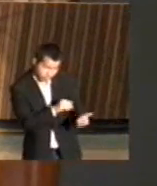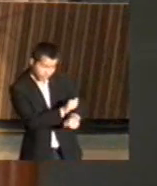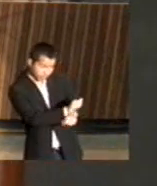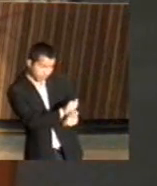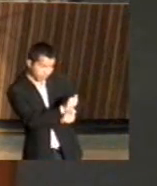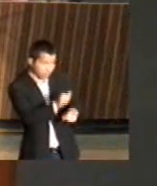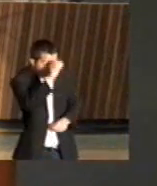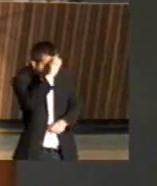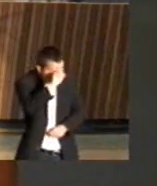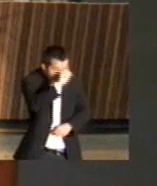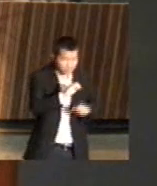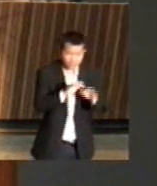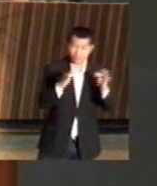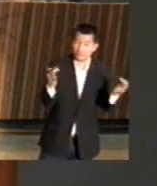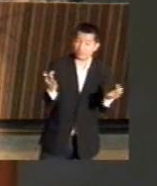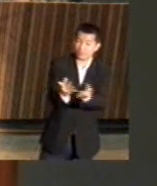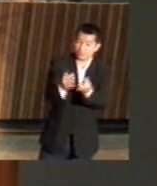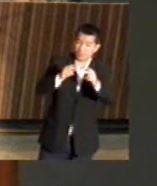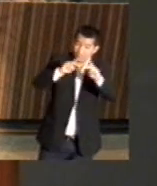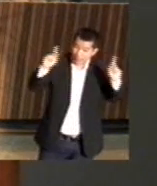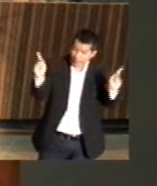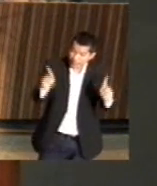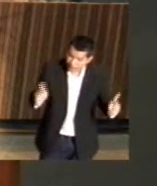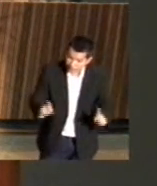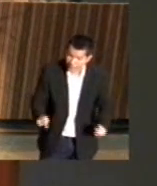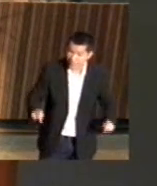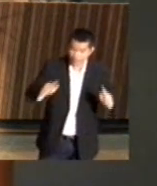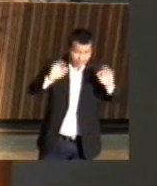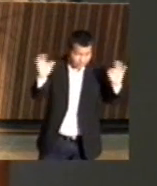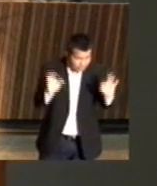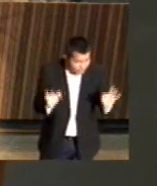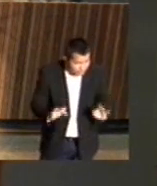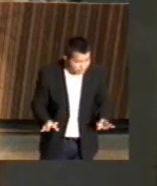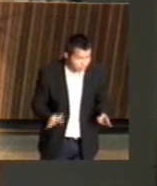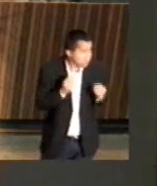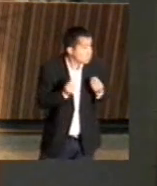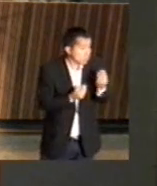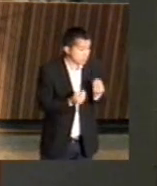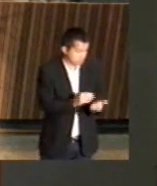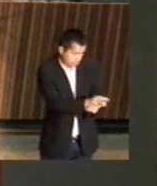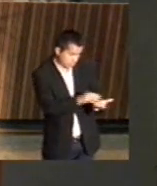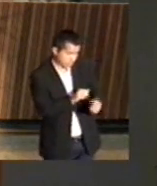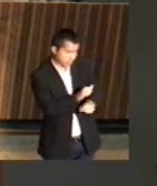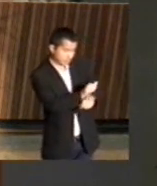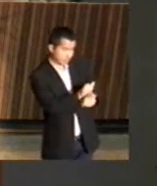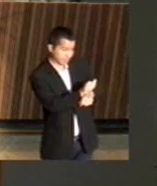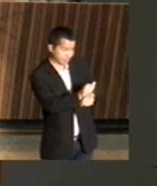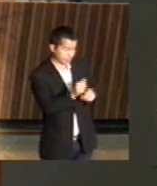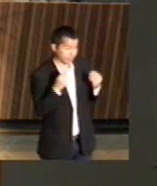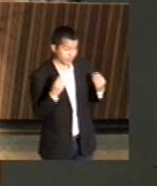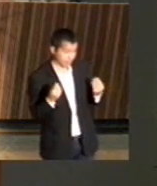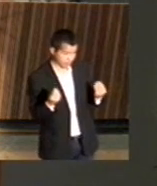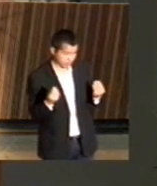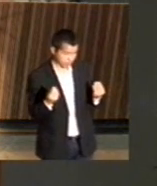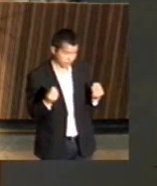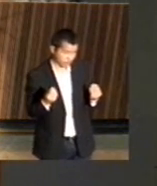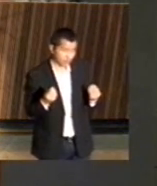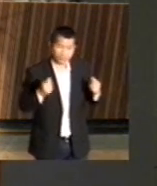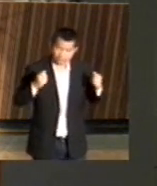para que possa haver paz na nossa casa, possa haver paz na nossa